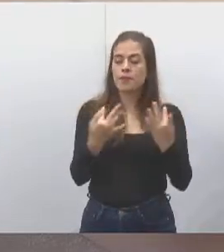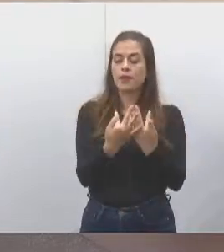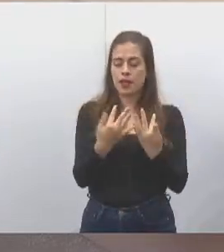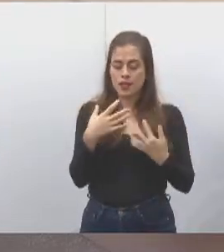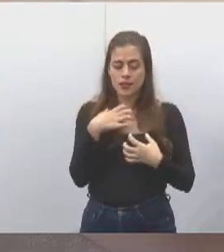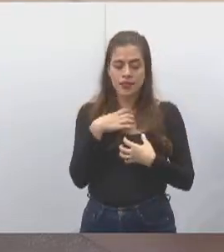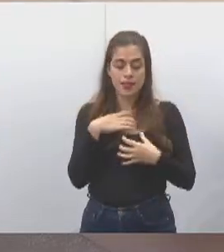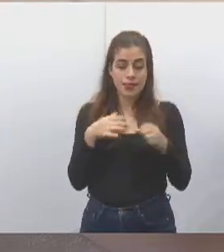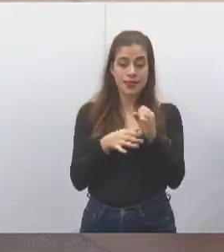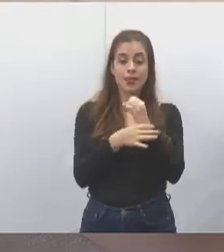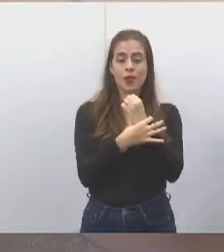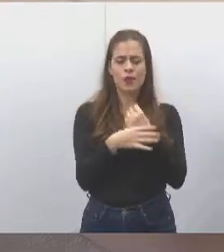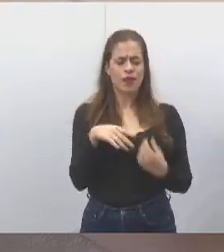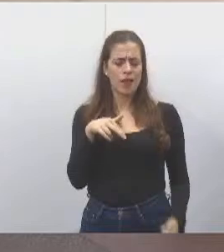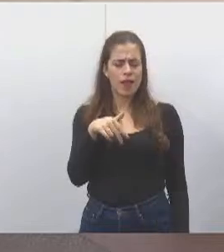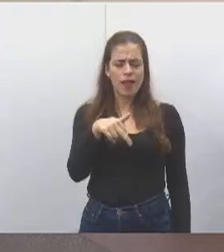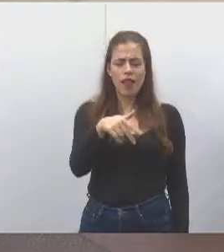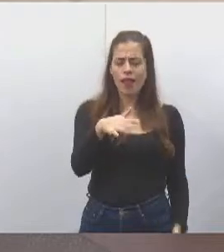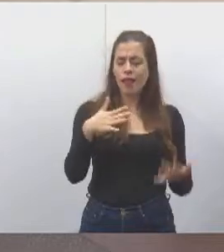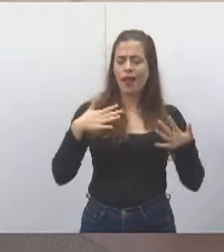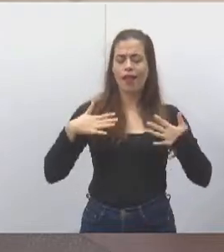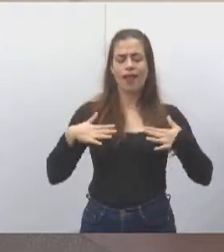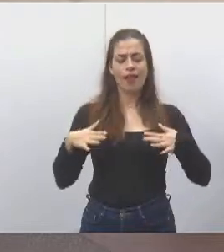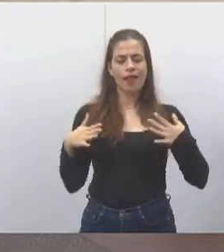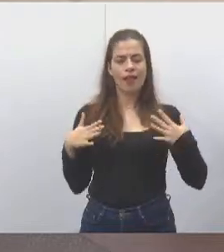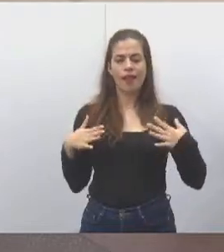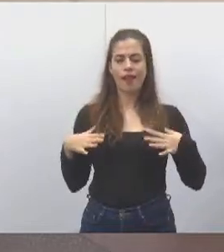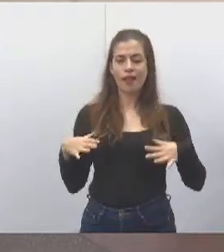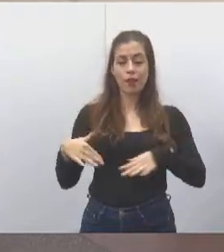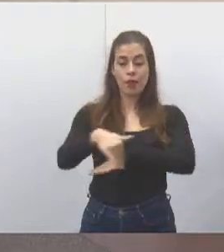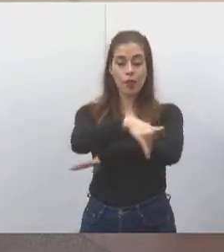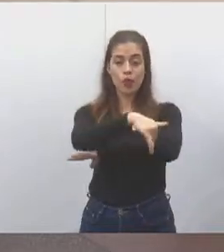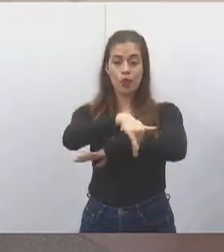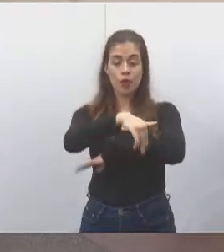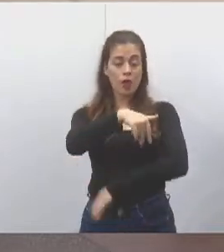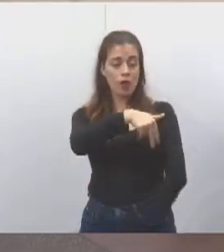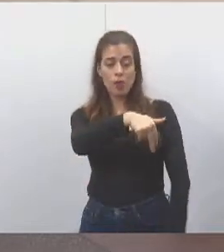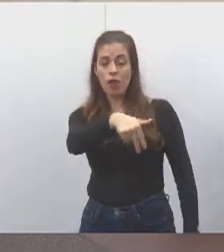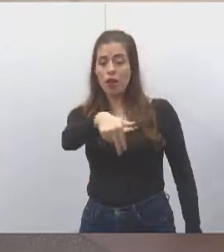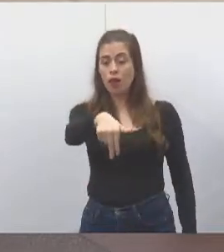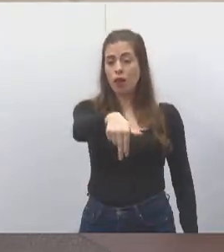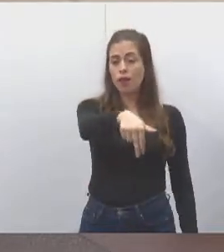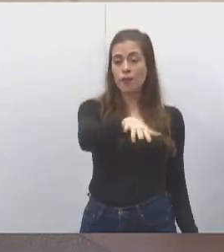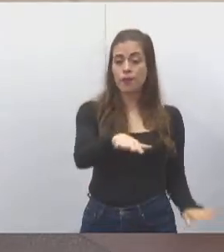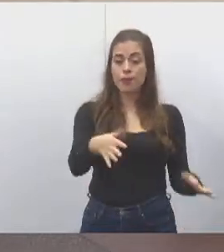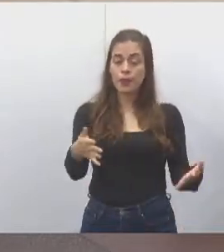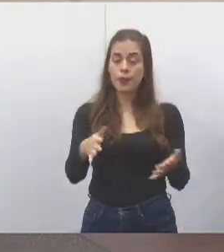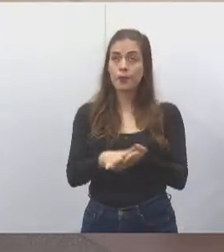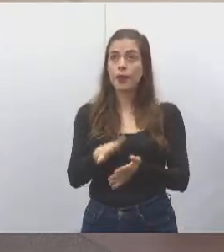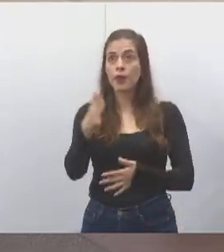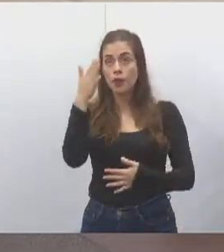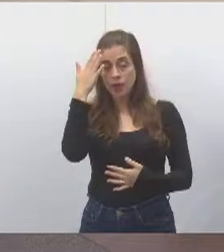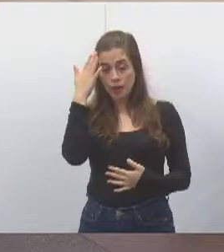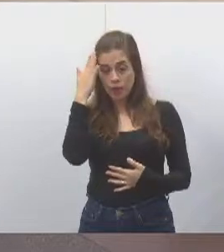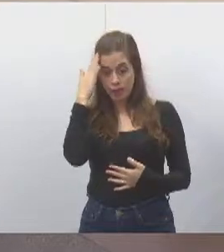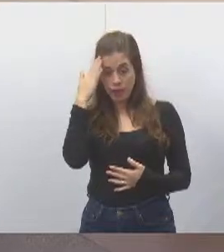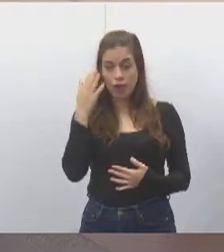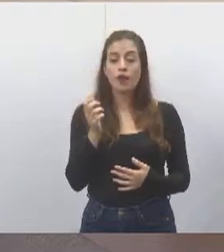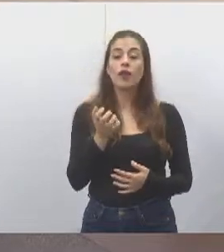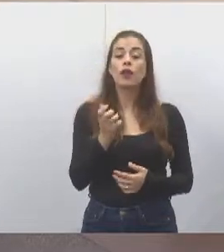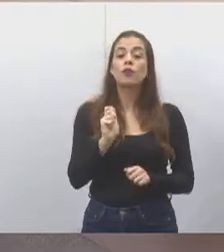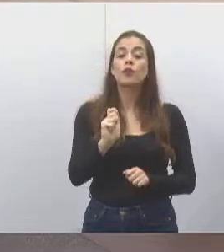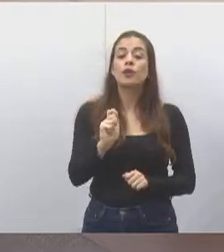vão poder então andar com tranquilidade pelas ruas. Quero saber, as câmeras serão, a cidade